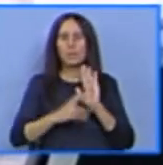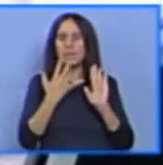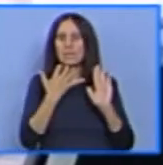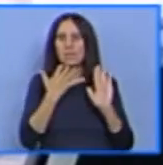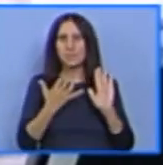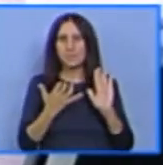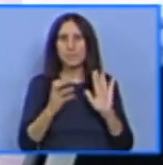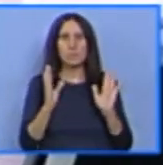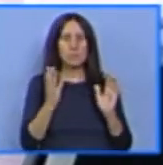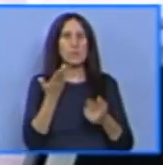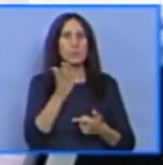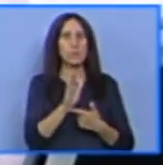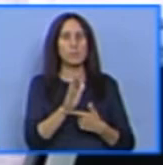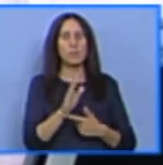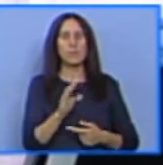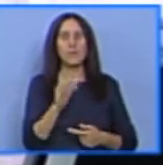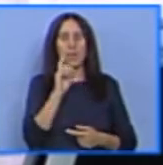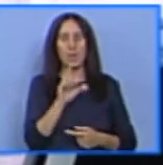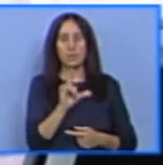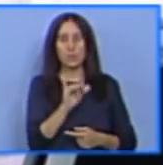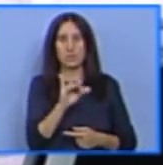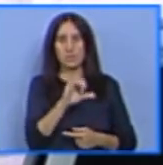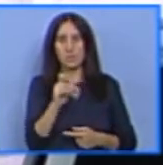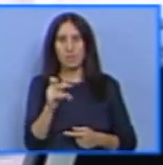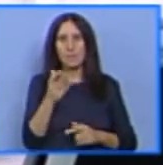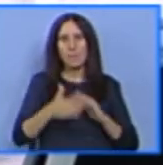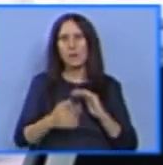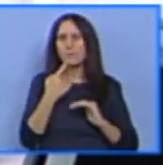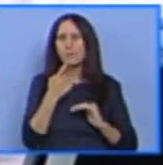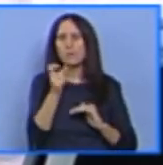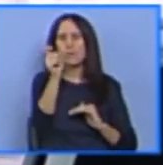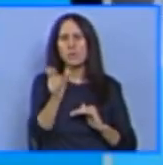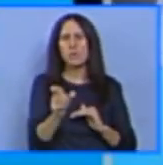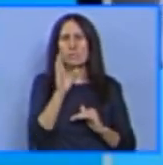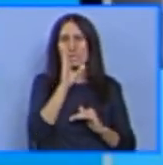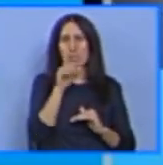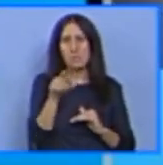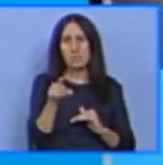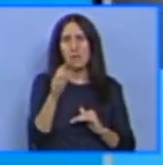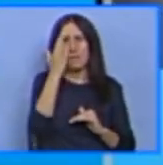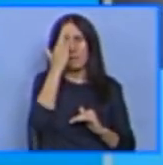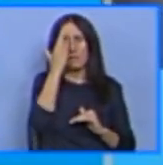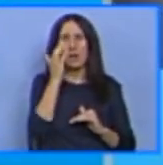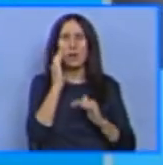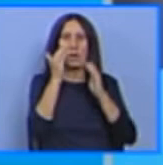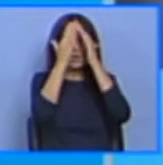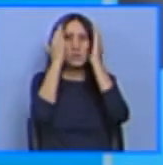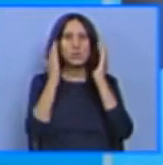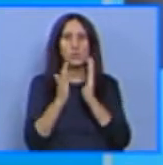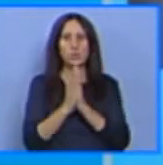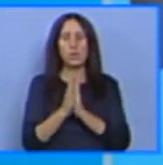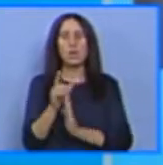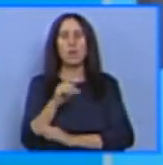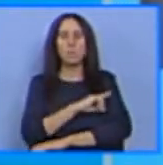seja, por exemplo, é perguntada à Lúcia, a certa altura, se ela acha que Nossa Senhora é mais poderosa do que Deus.